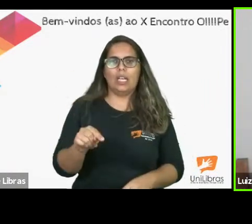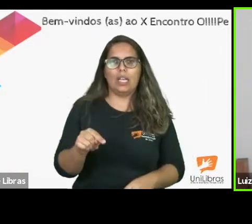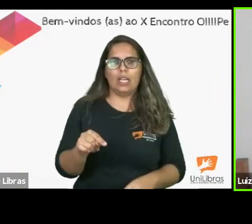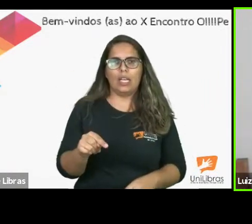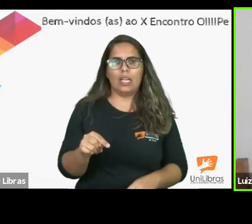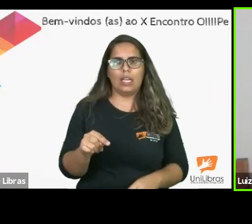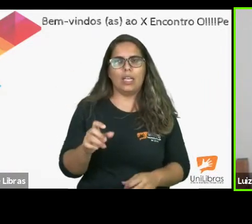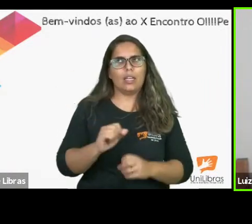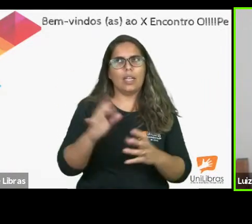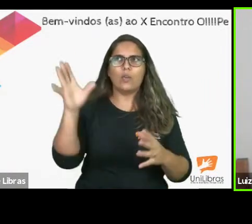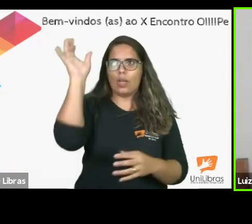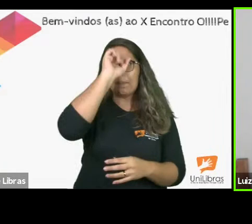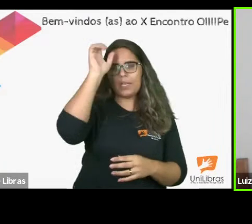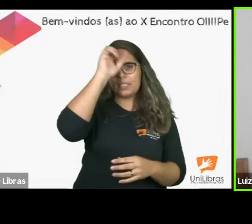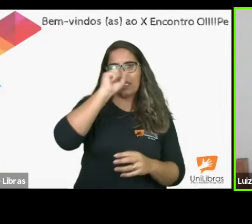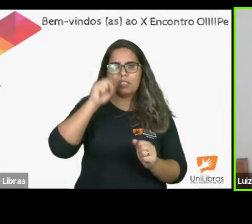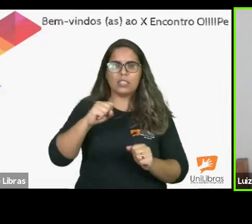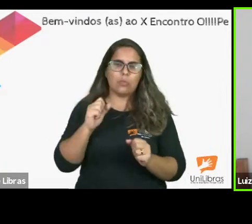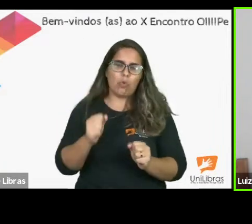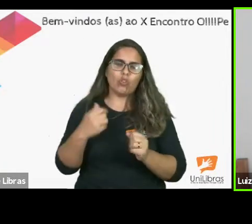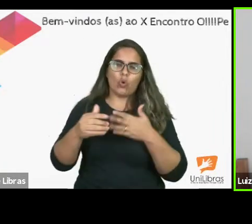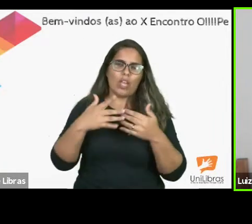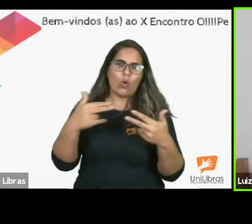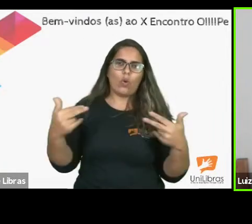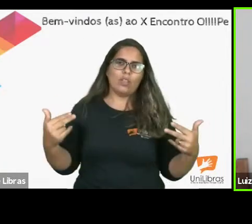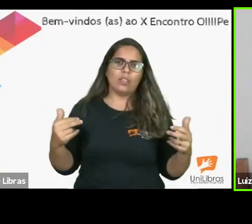claro, aprender, pode se aprender qualquer coisa.